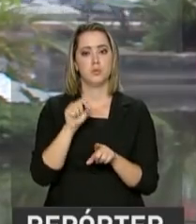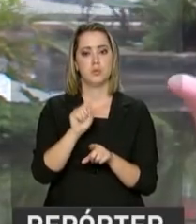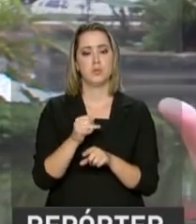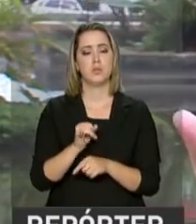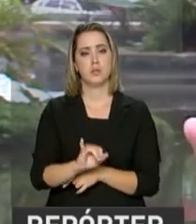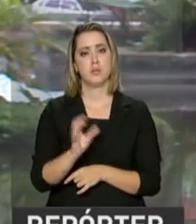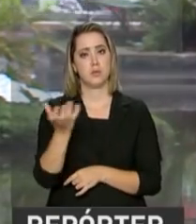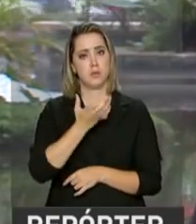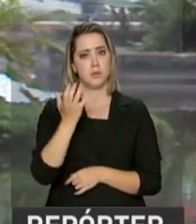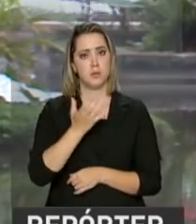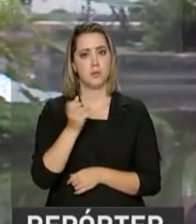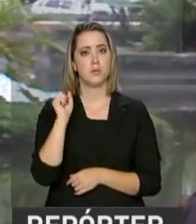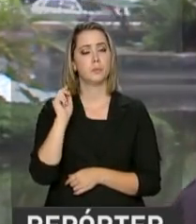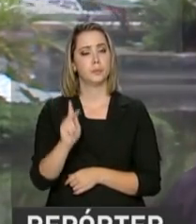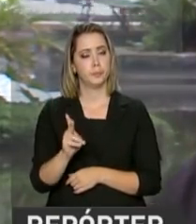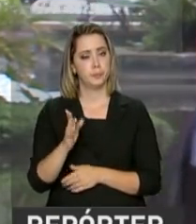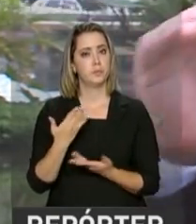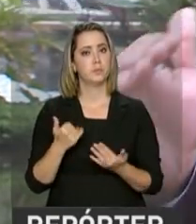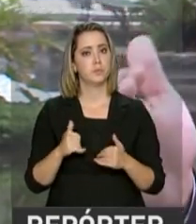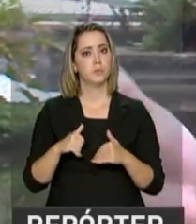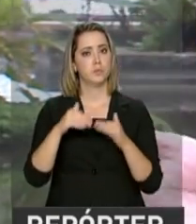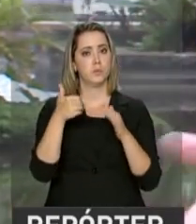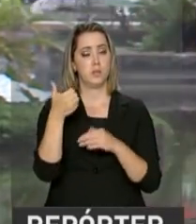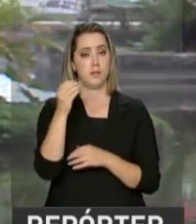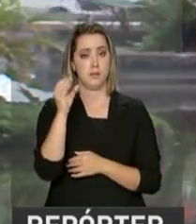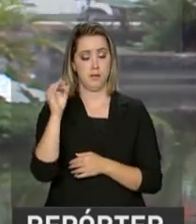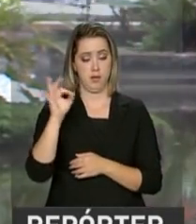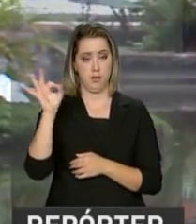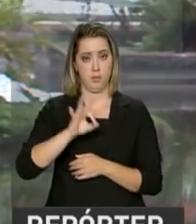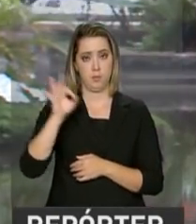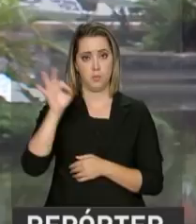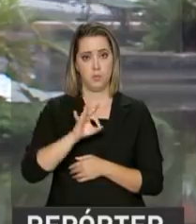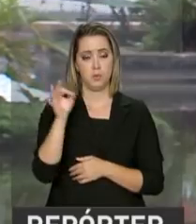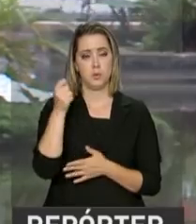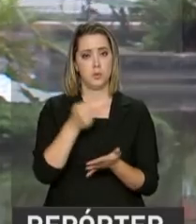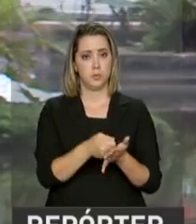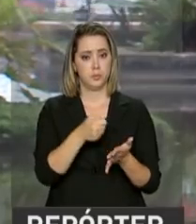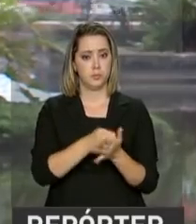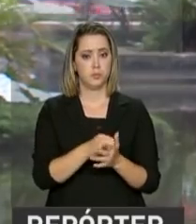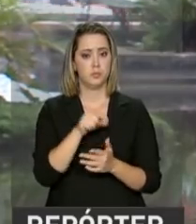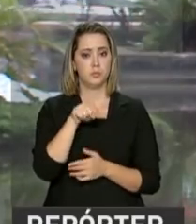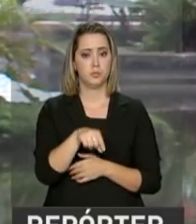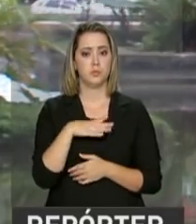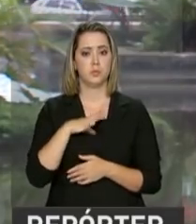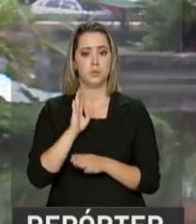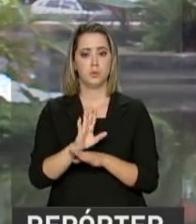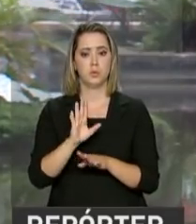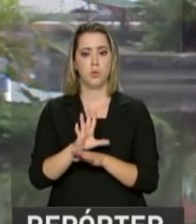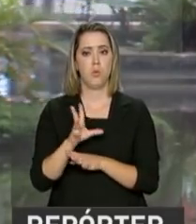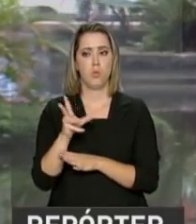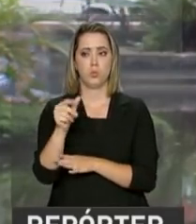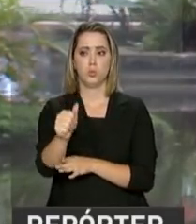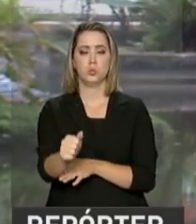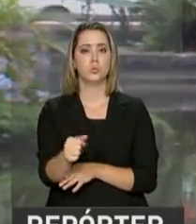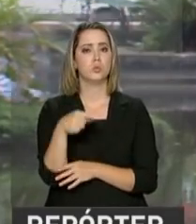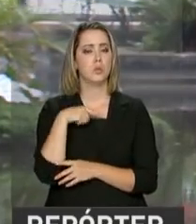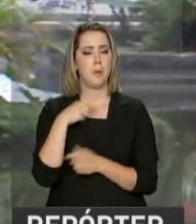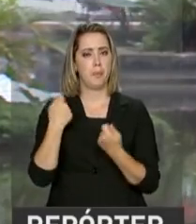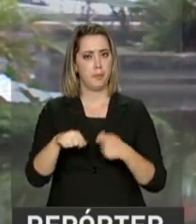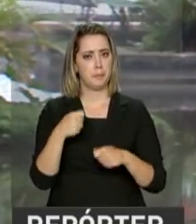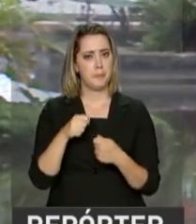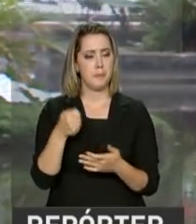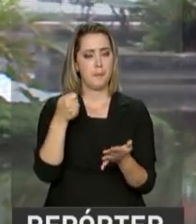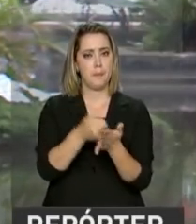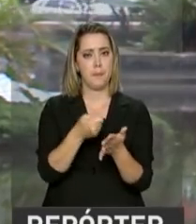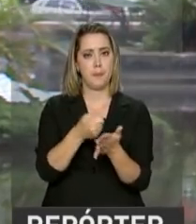queira se aposentar com benefício no patamar de 100% da média de suas contribuições com benefício integral ela precisará